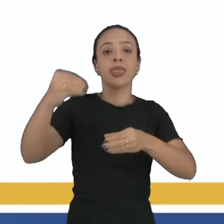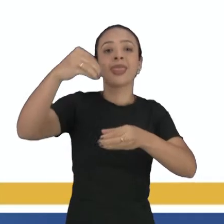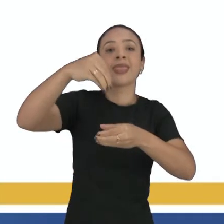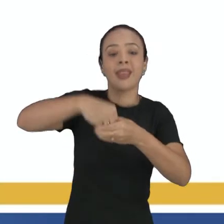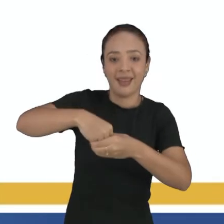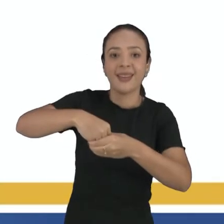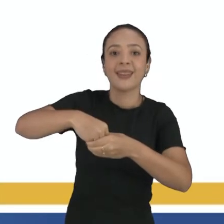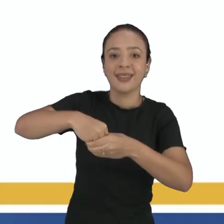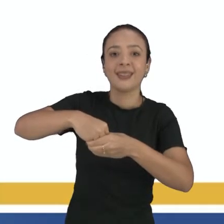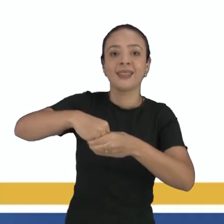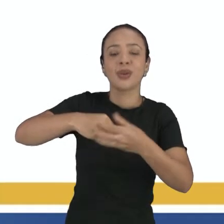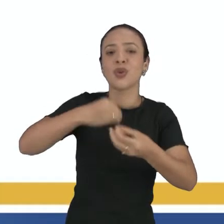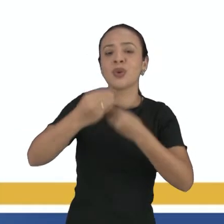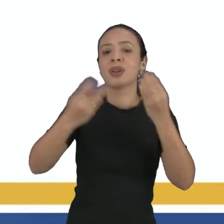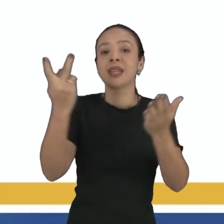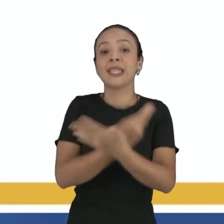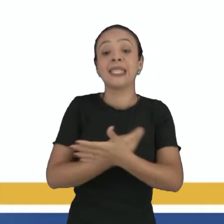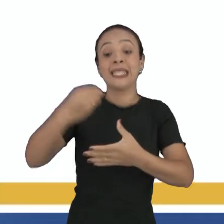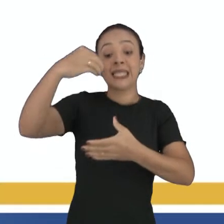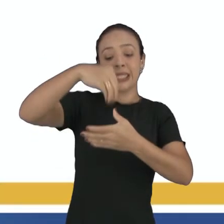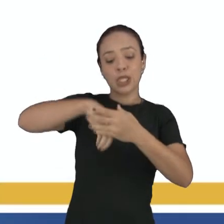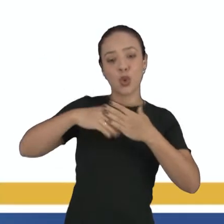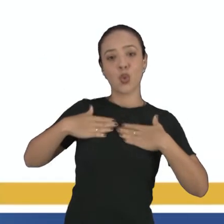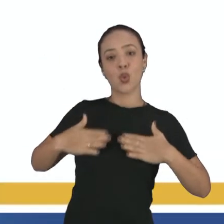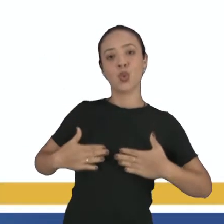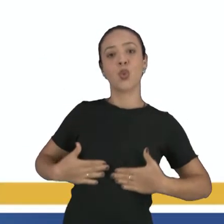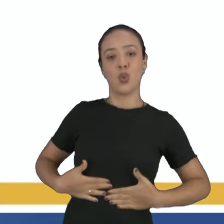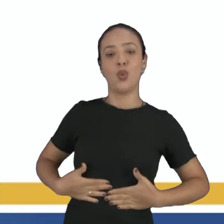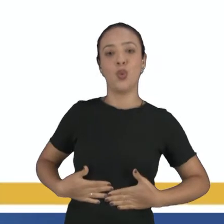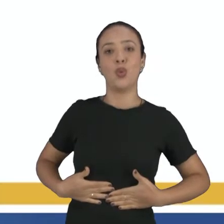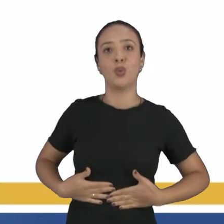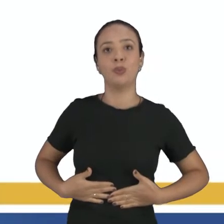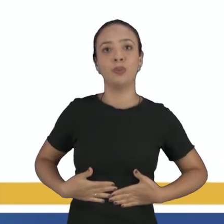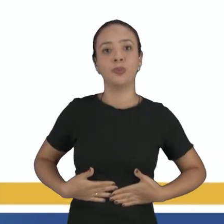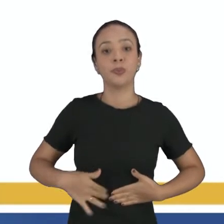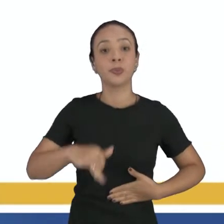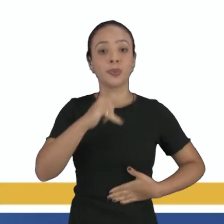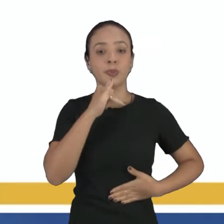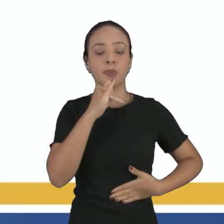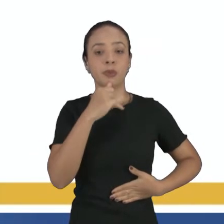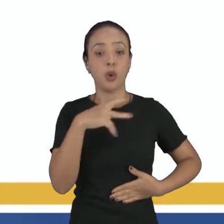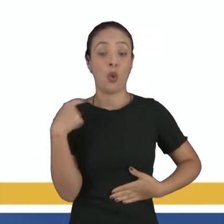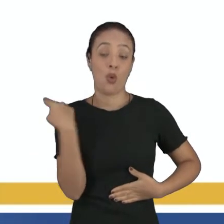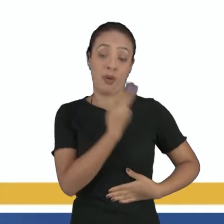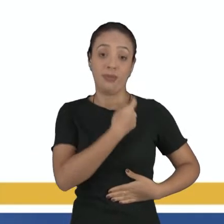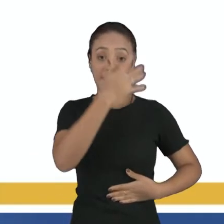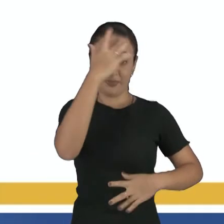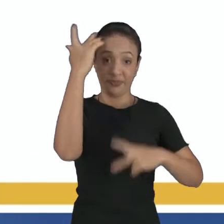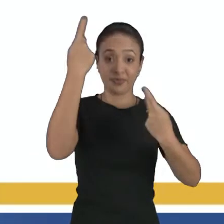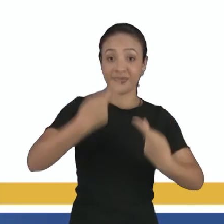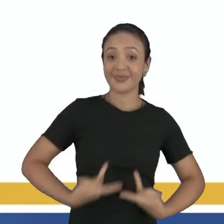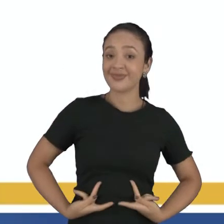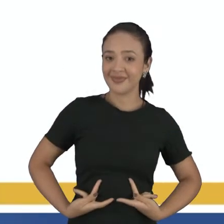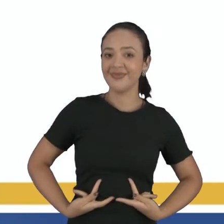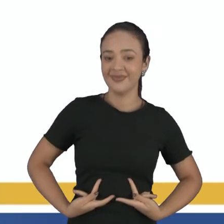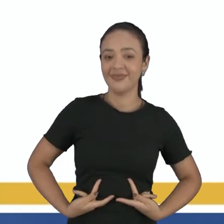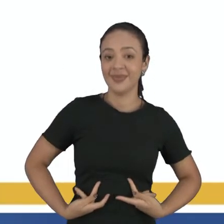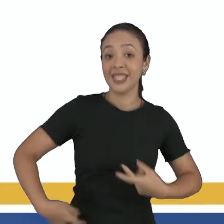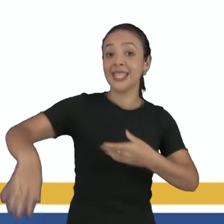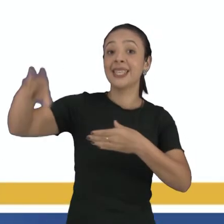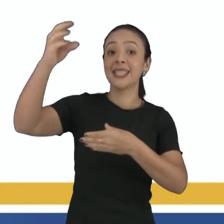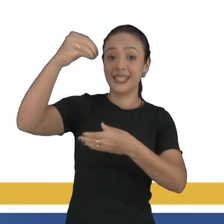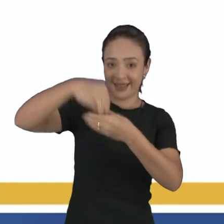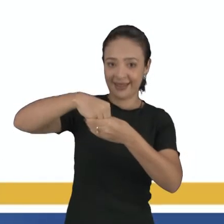nome já diz, a fecundação ocorre dentro do corpo de um dos parentais, tá? No caso da espécie humana, nós fazemos reprodução sexuada